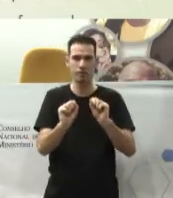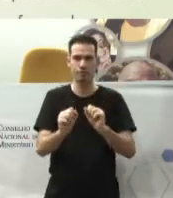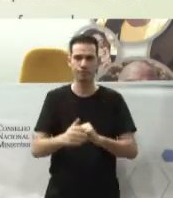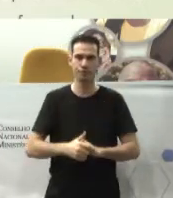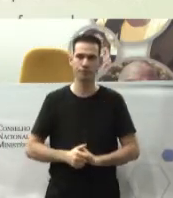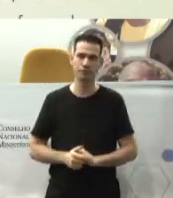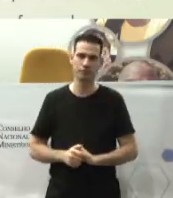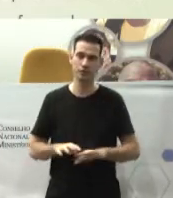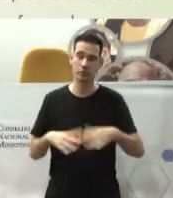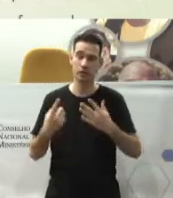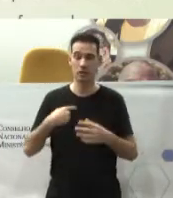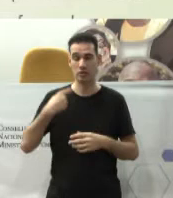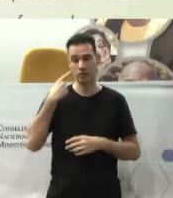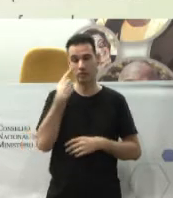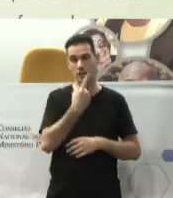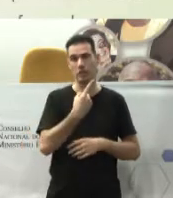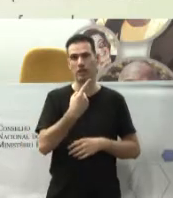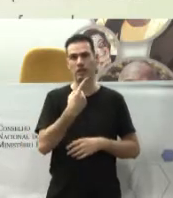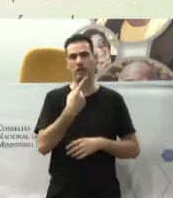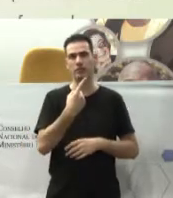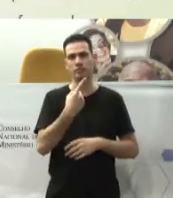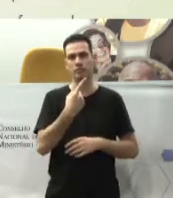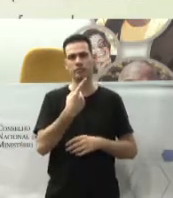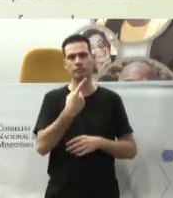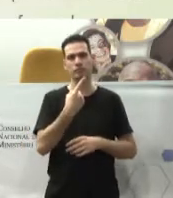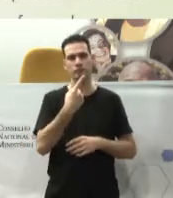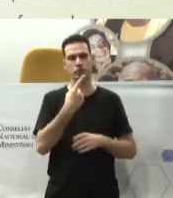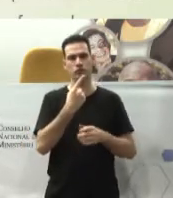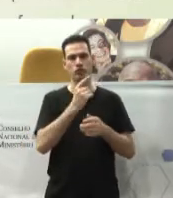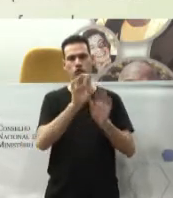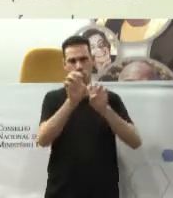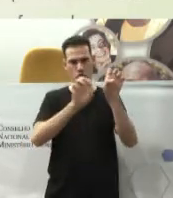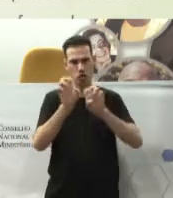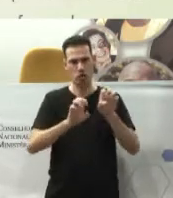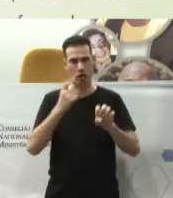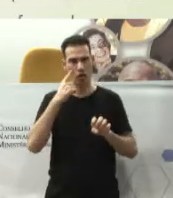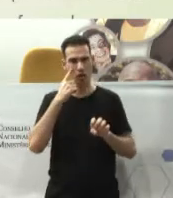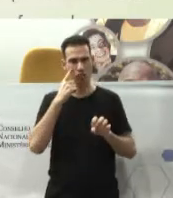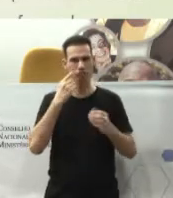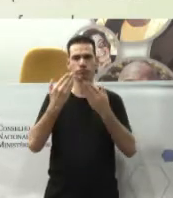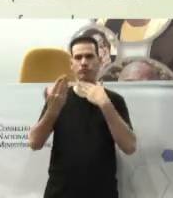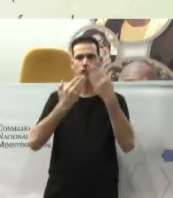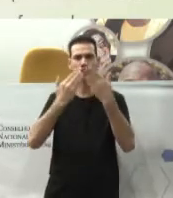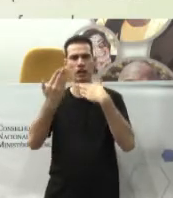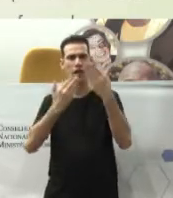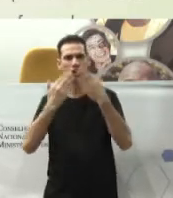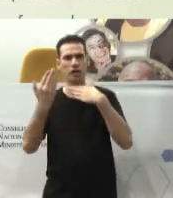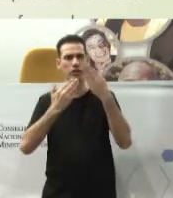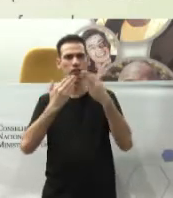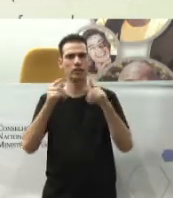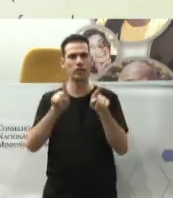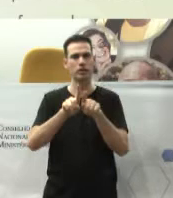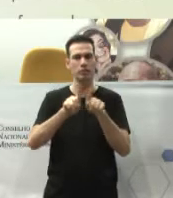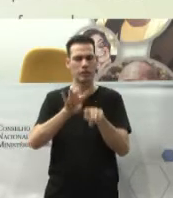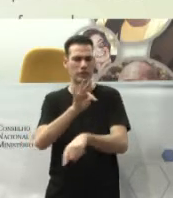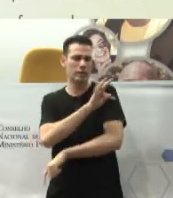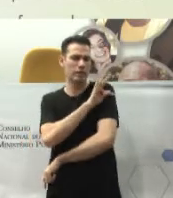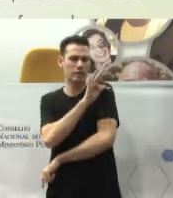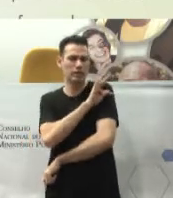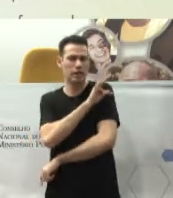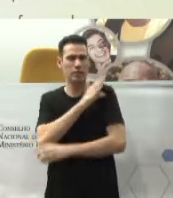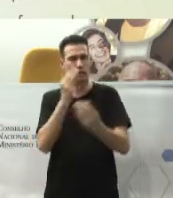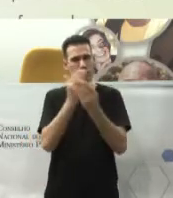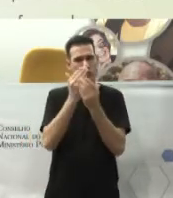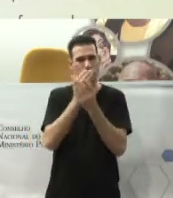Mas eu vou chamar a atenção para as características do estrutural, é dialogal, predomínio da técnica